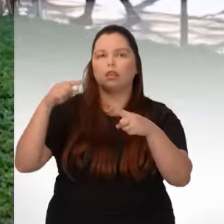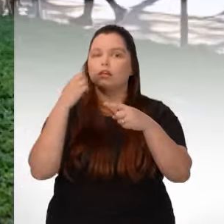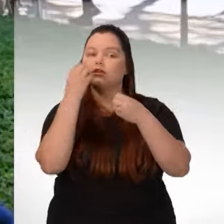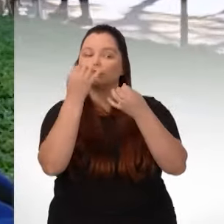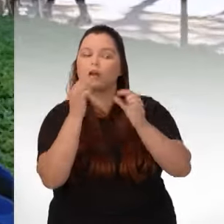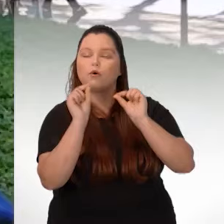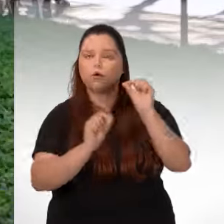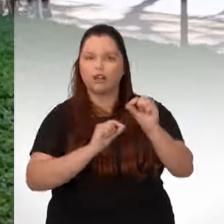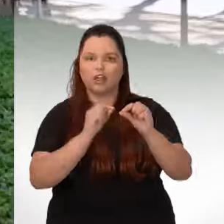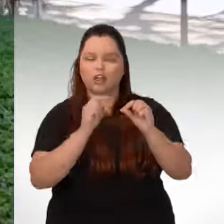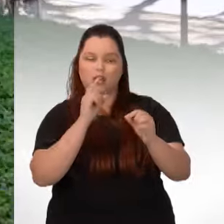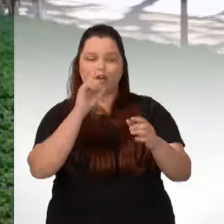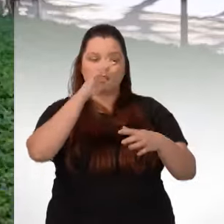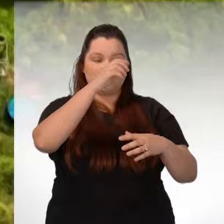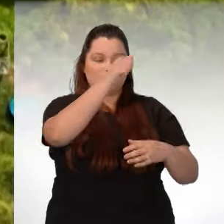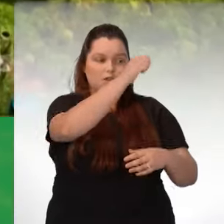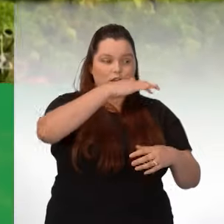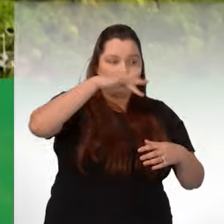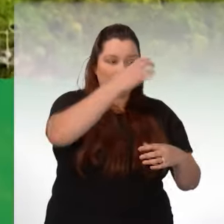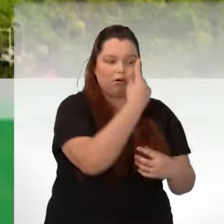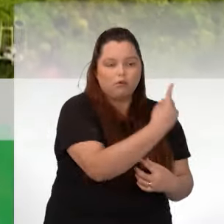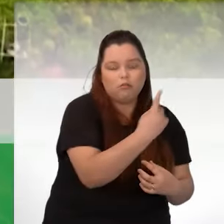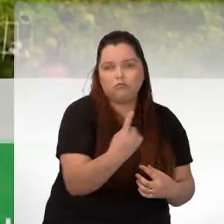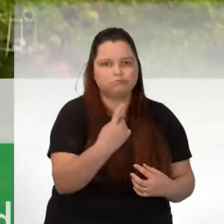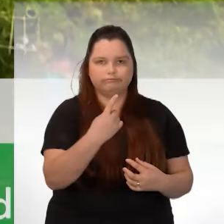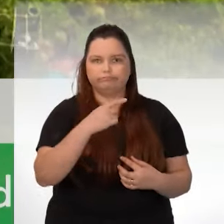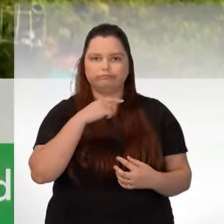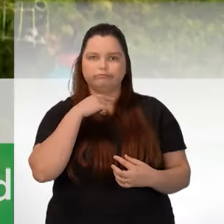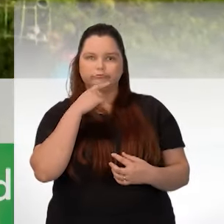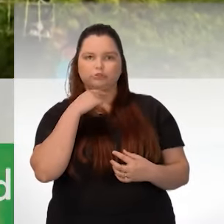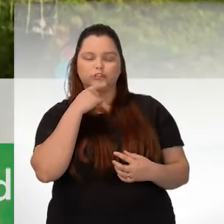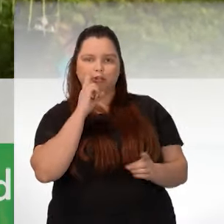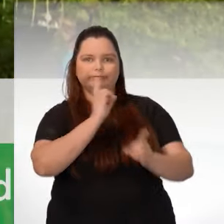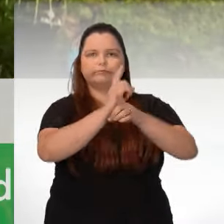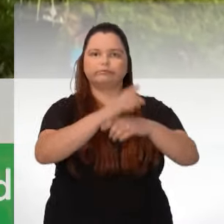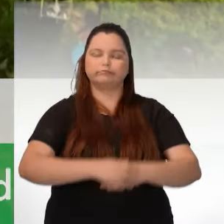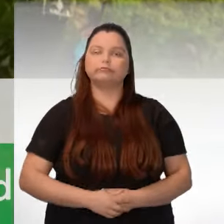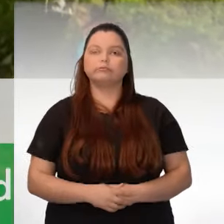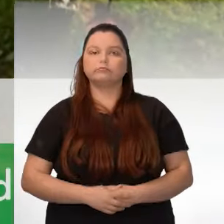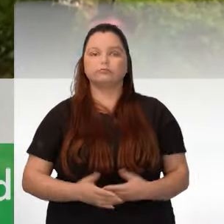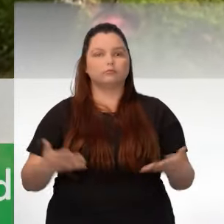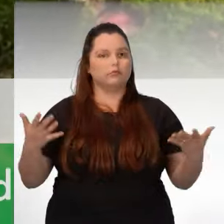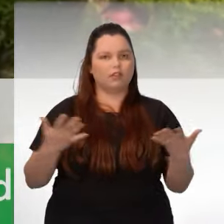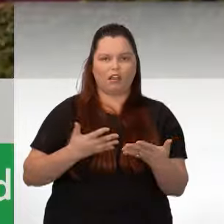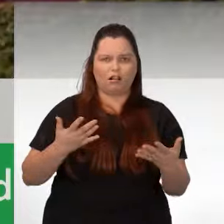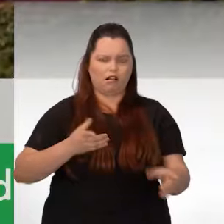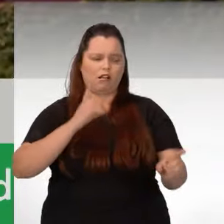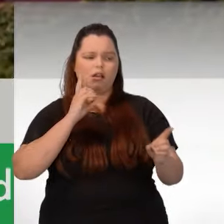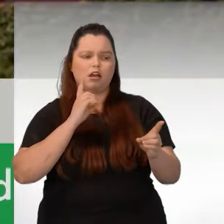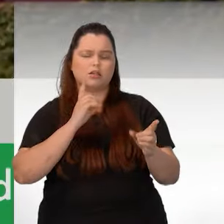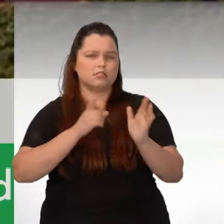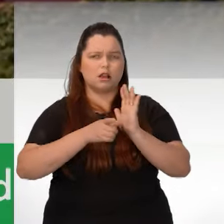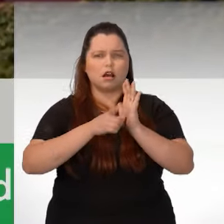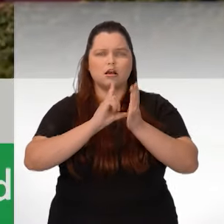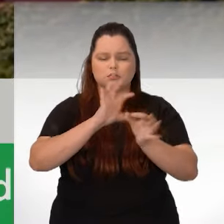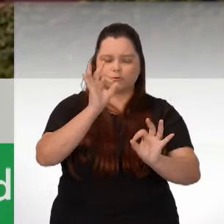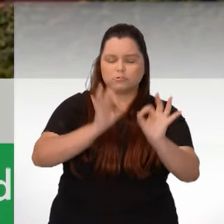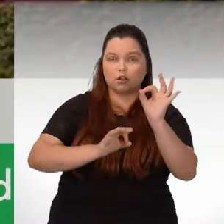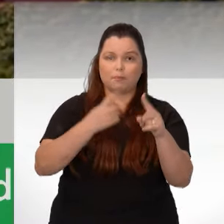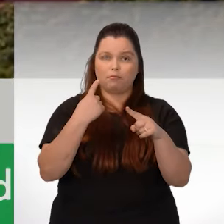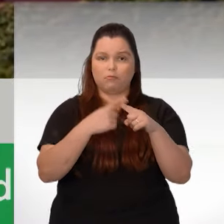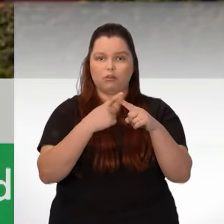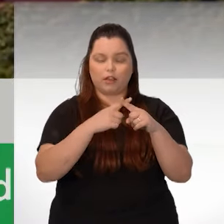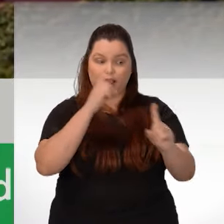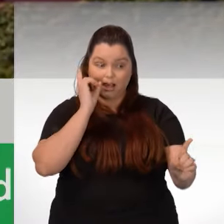não foram identificados. O MPF alega que é viável realizar o julgamento antecipado, já que os danos individuais